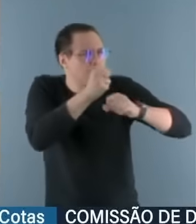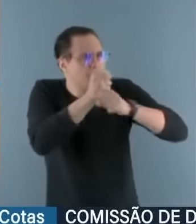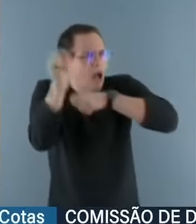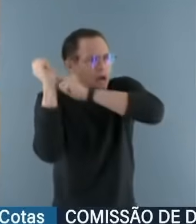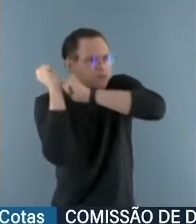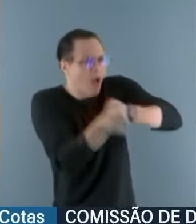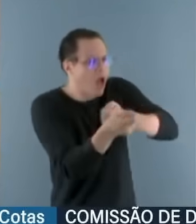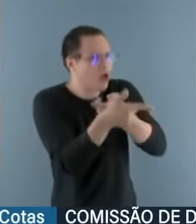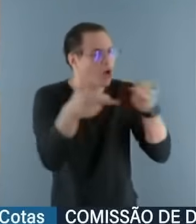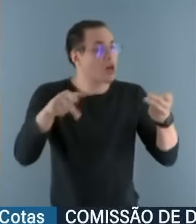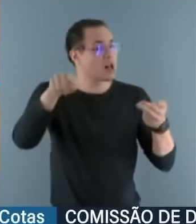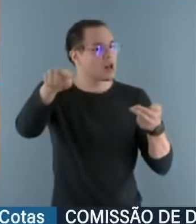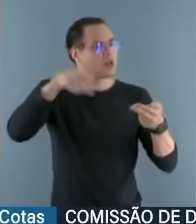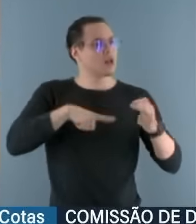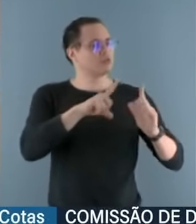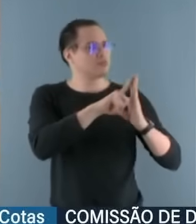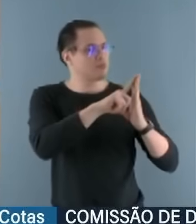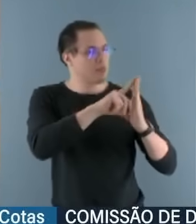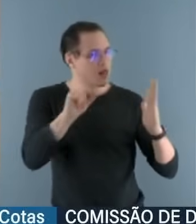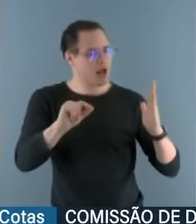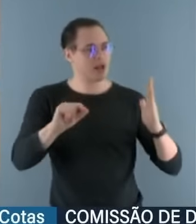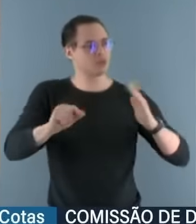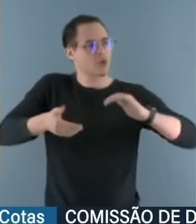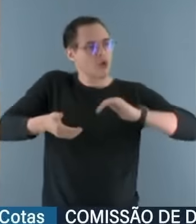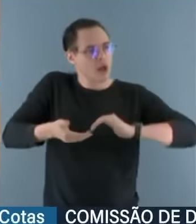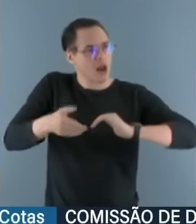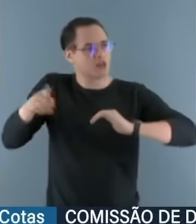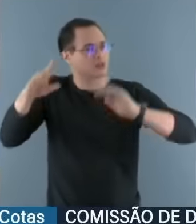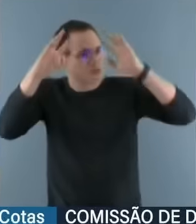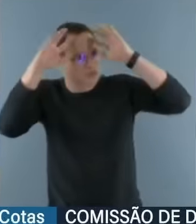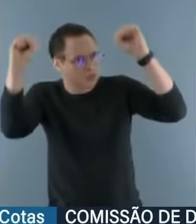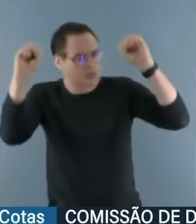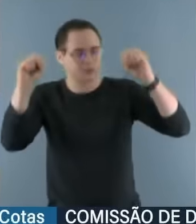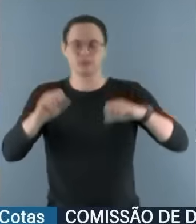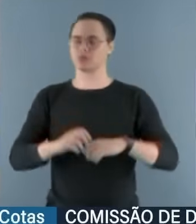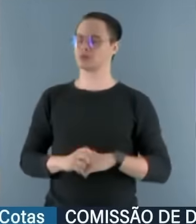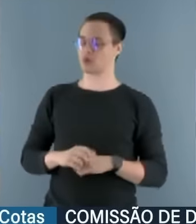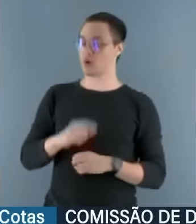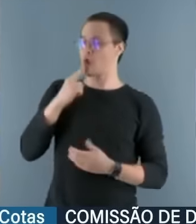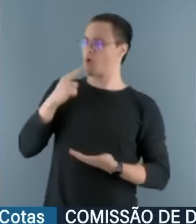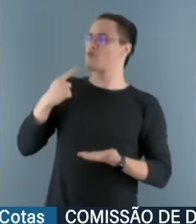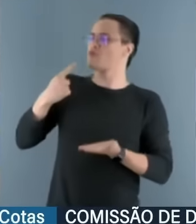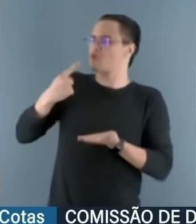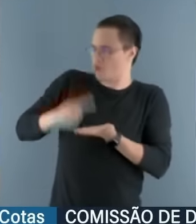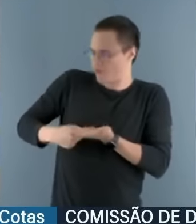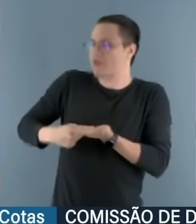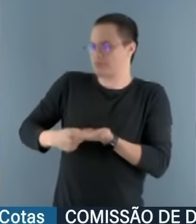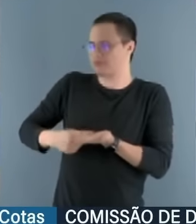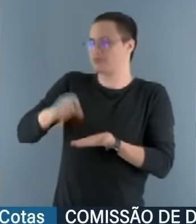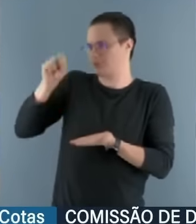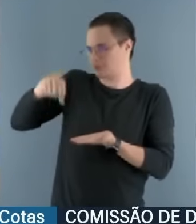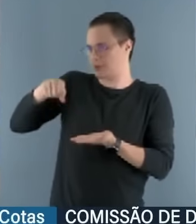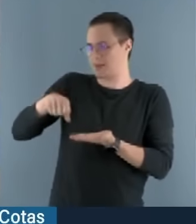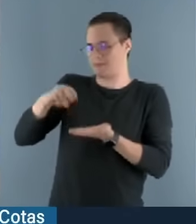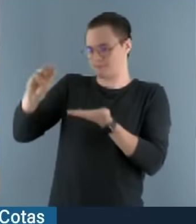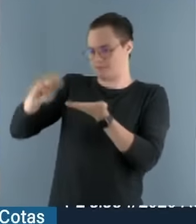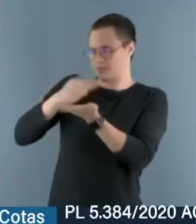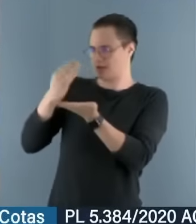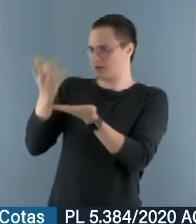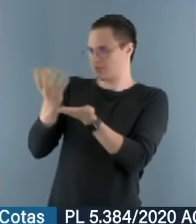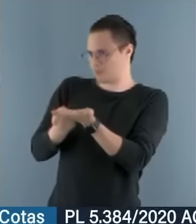do Palácio do Planalto, Congresso, Supremo Tribunal Federal? Eu confirmo ter recebido as mensagens.